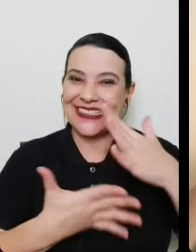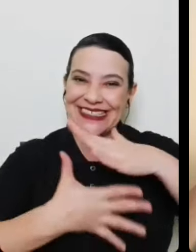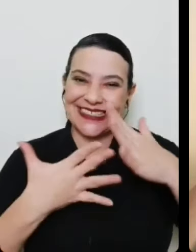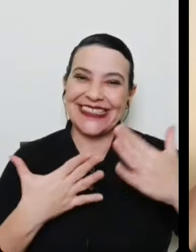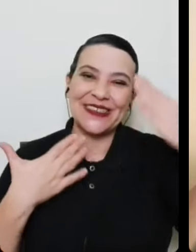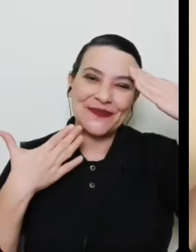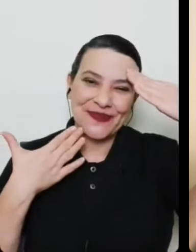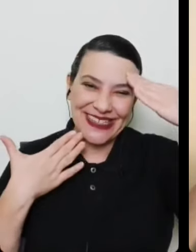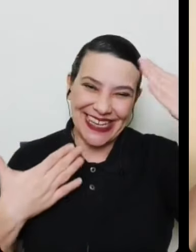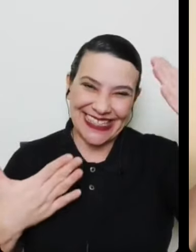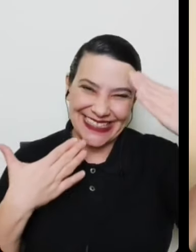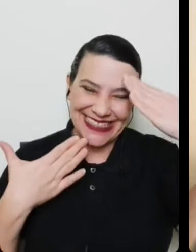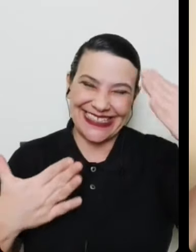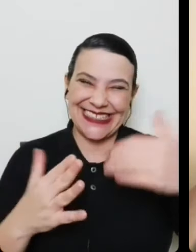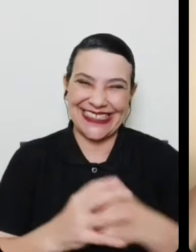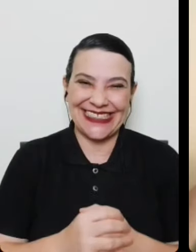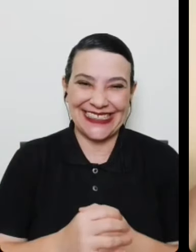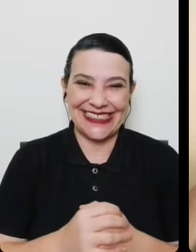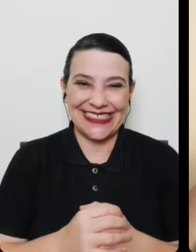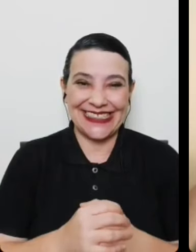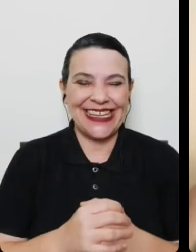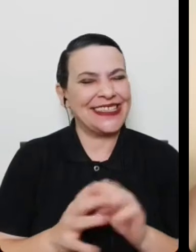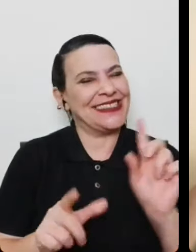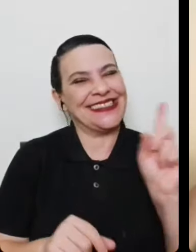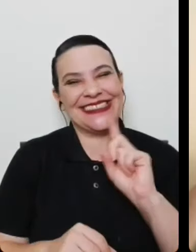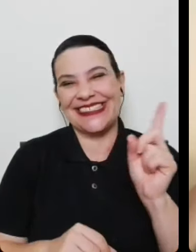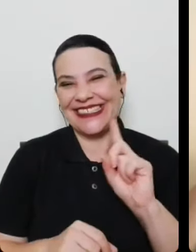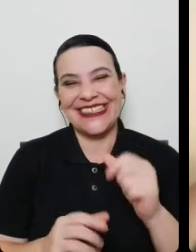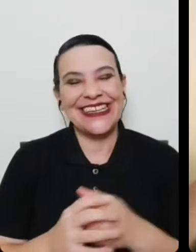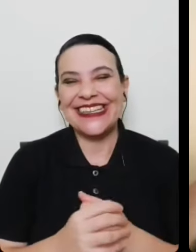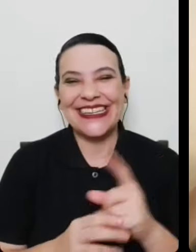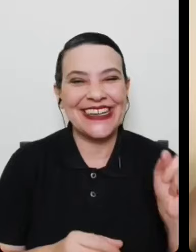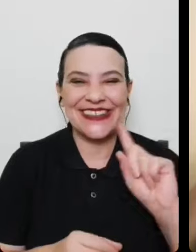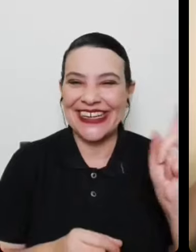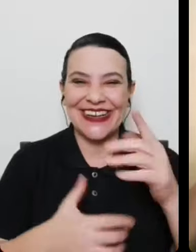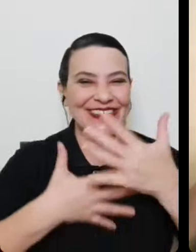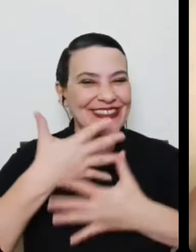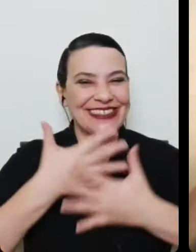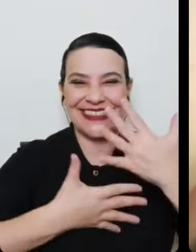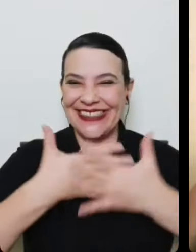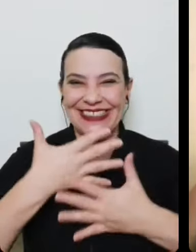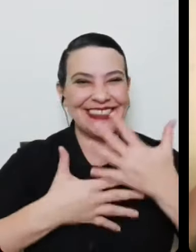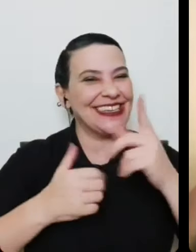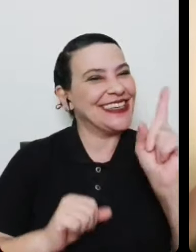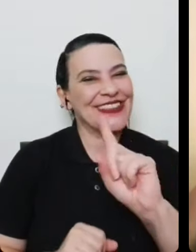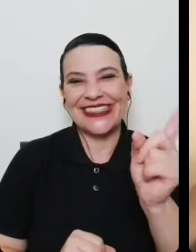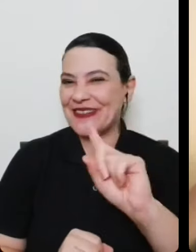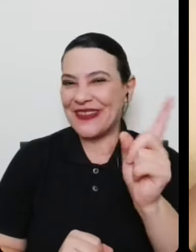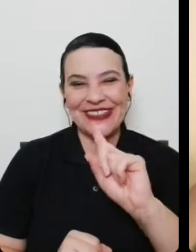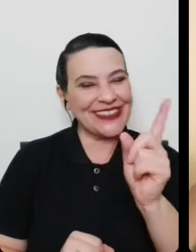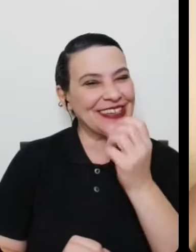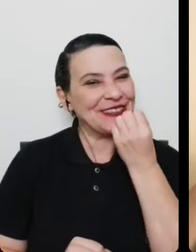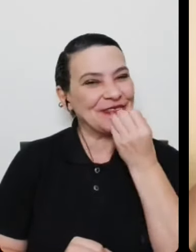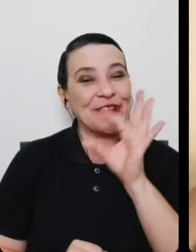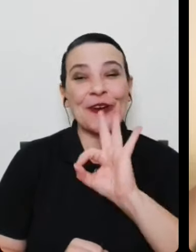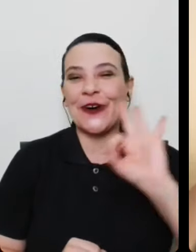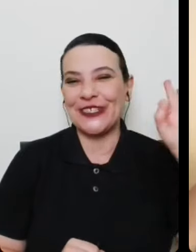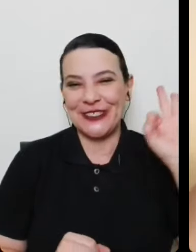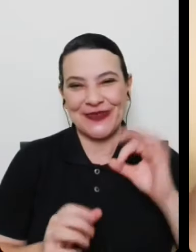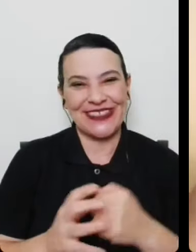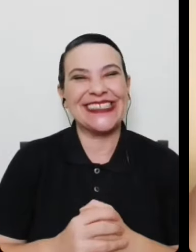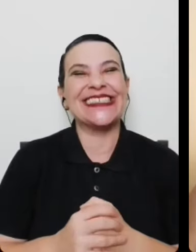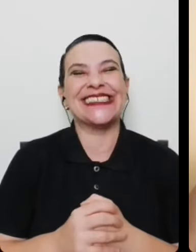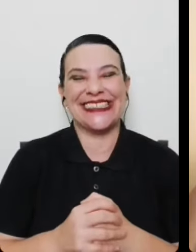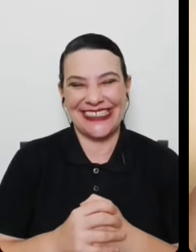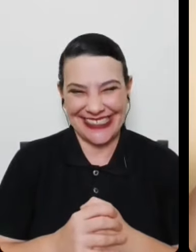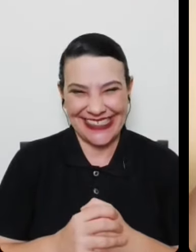Marisa. E. Tomara que eu não tenha te atrapalhado muito aí, Marisa. Que eu falo muito. Não, não. Tô falando que Não não. Não sei atrapalhou, do que que não. Foi atrapalhou,